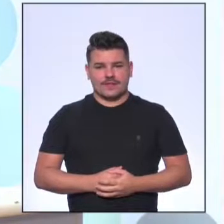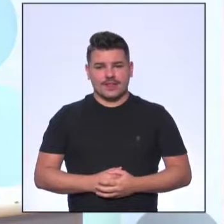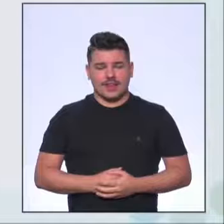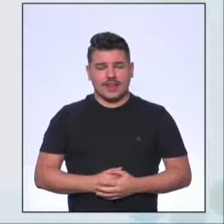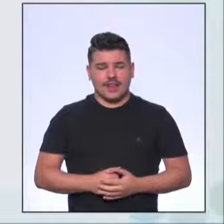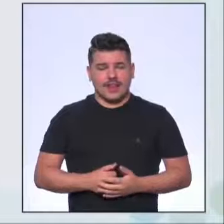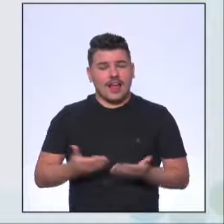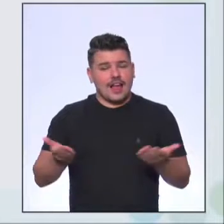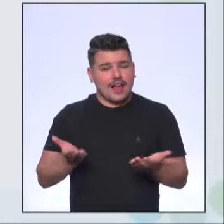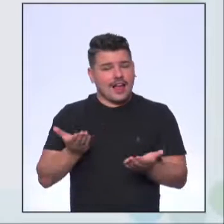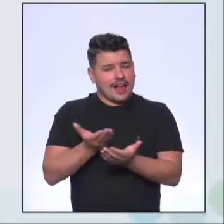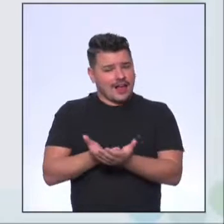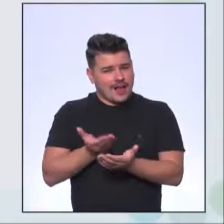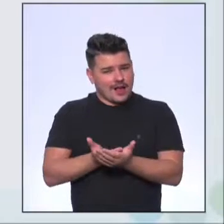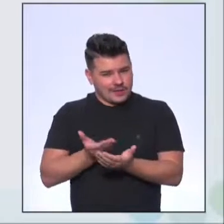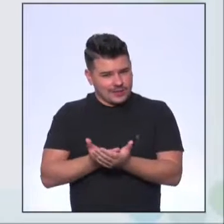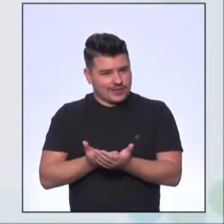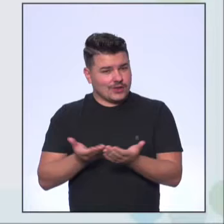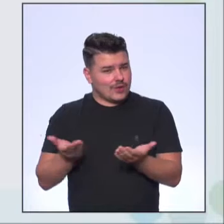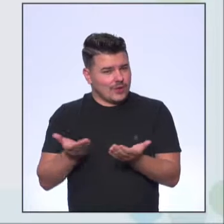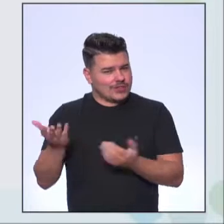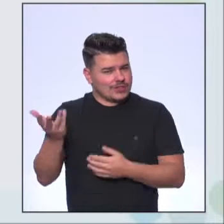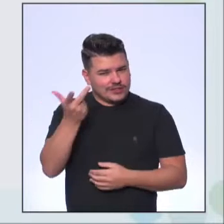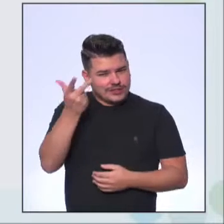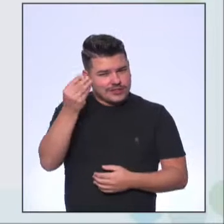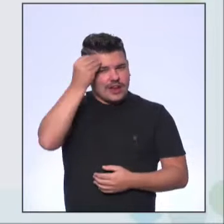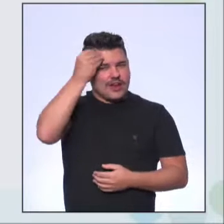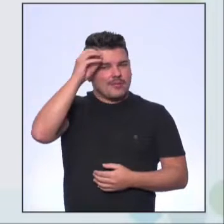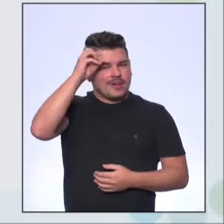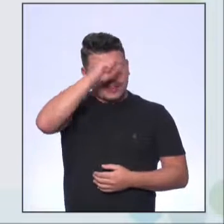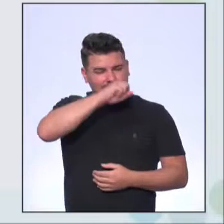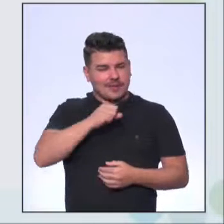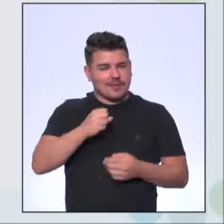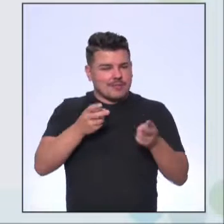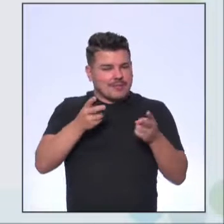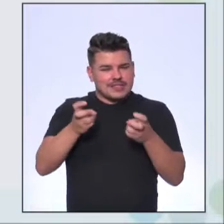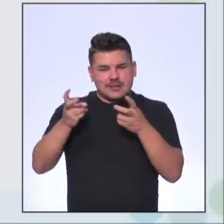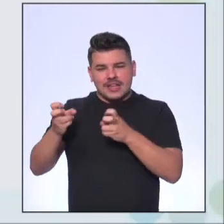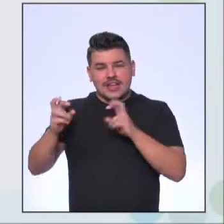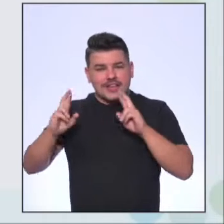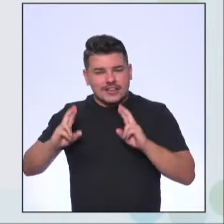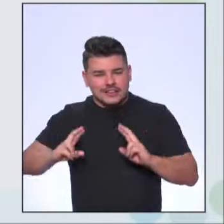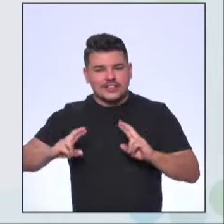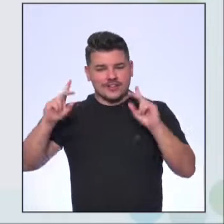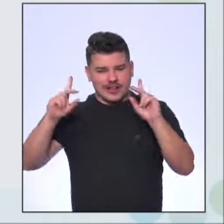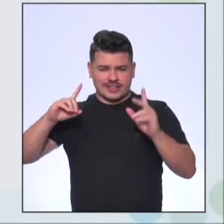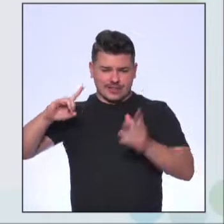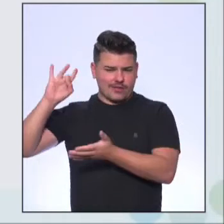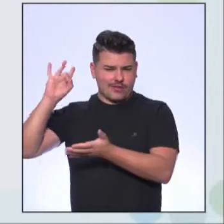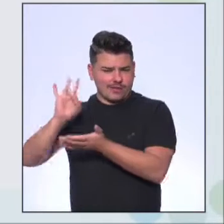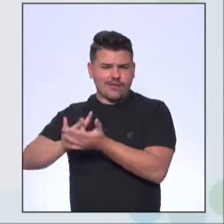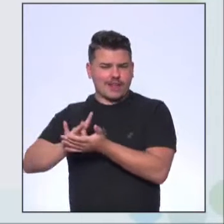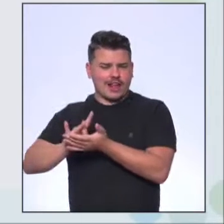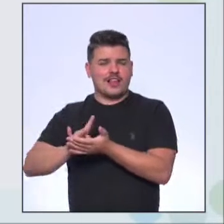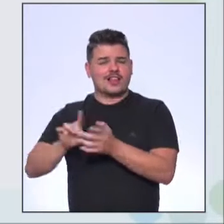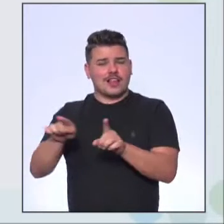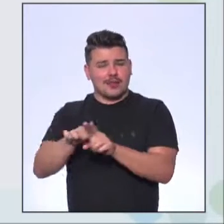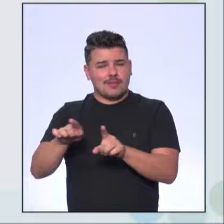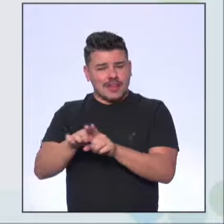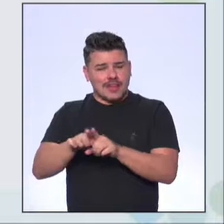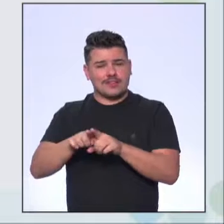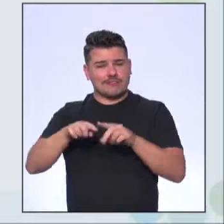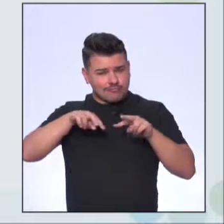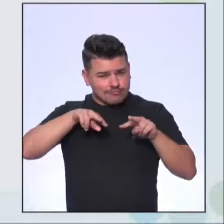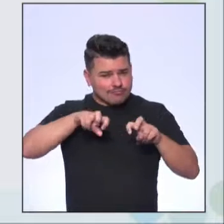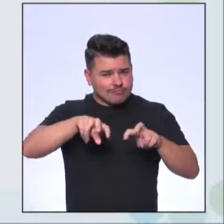Habilidade da aula. Diferenciar com base na descrição situações concretas, fatores bióticos e